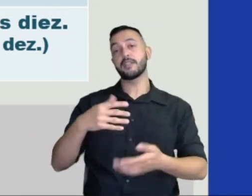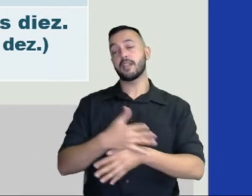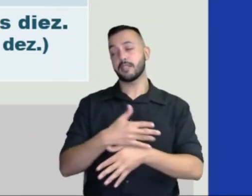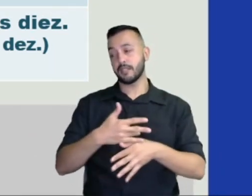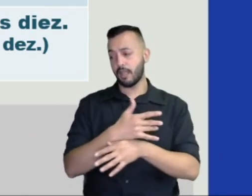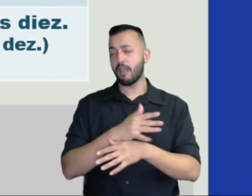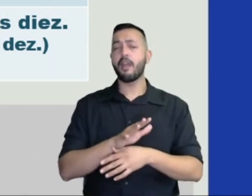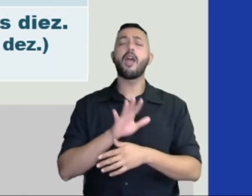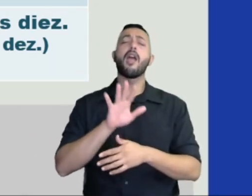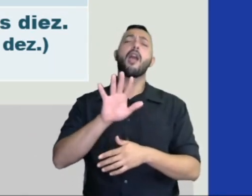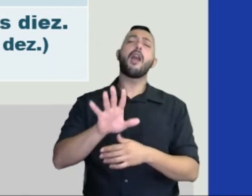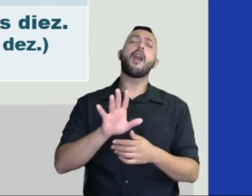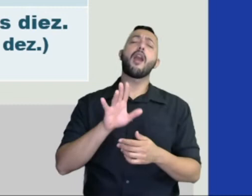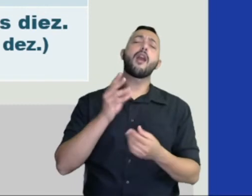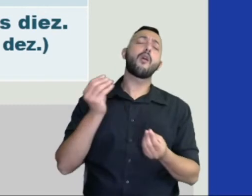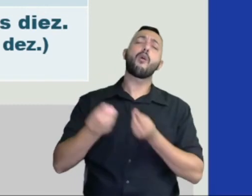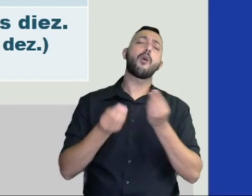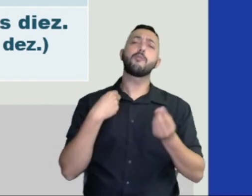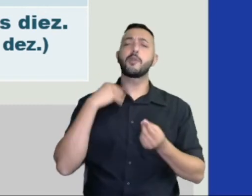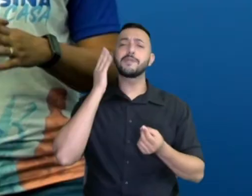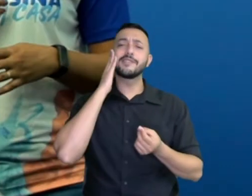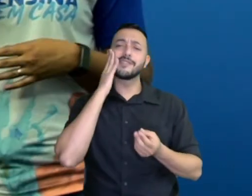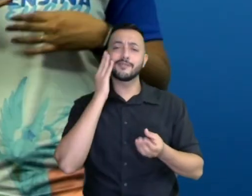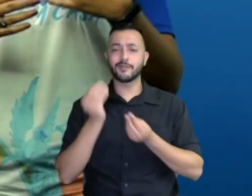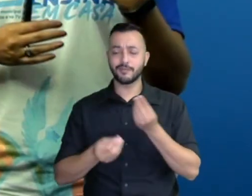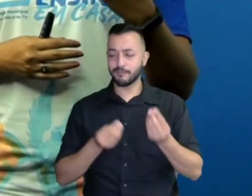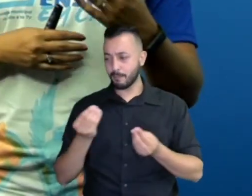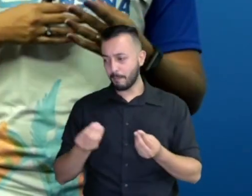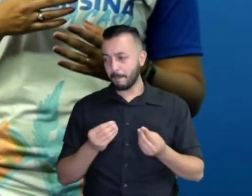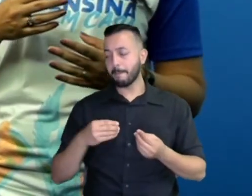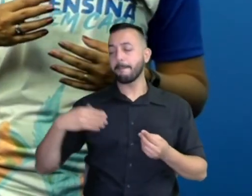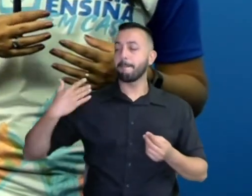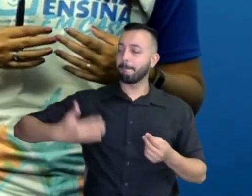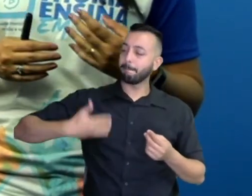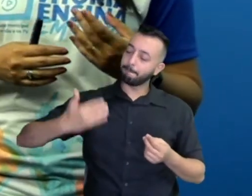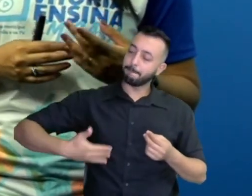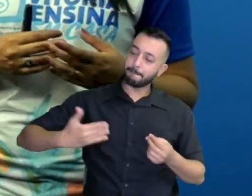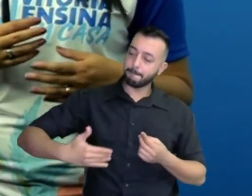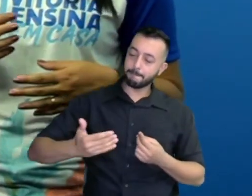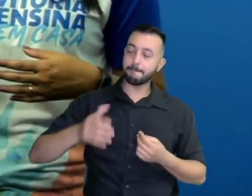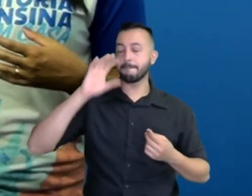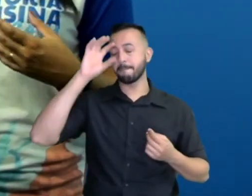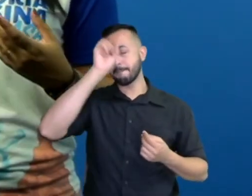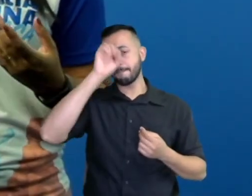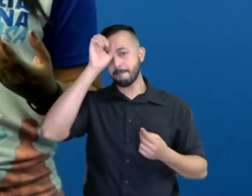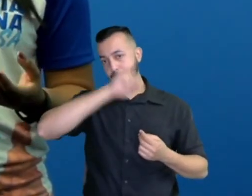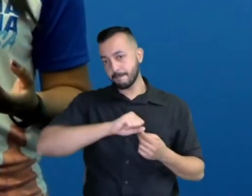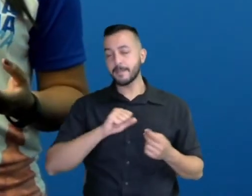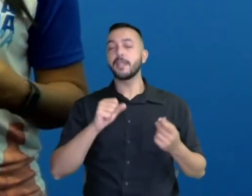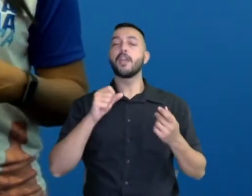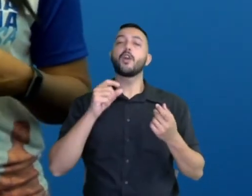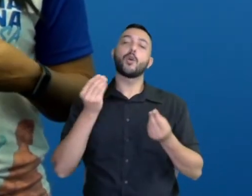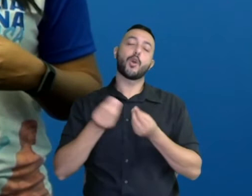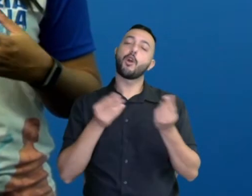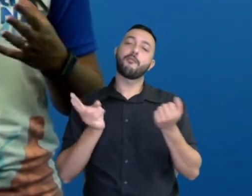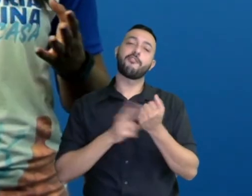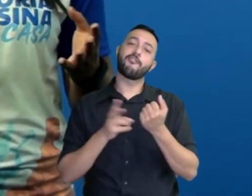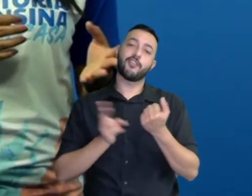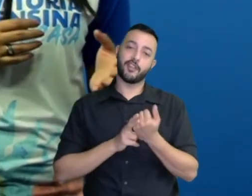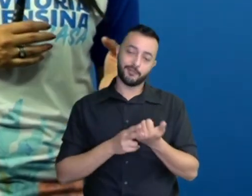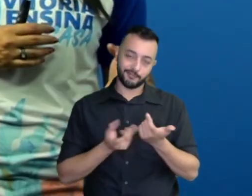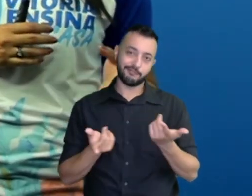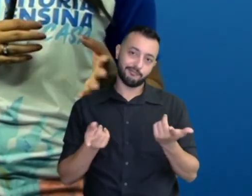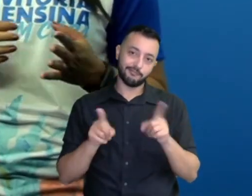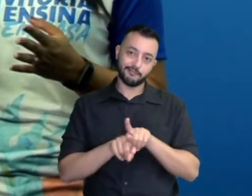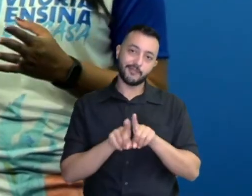cidade. Professora, aí como é que eu vou saber? Com o passar do tempo, a gente vai aprendendo a regência dos verbos e vai aprendendo o